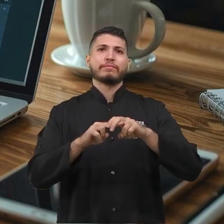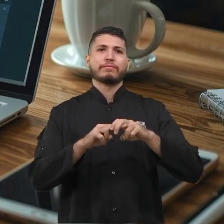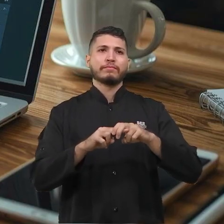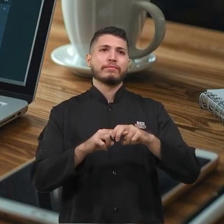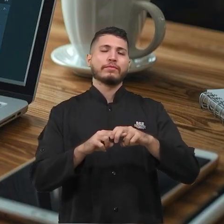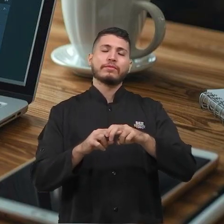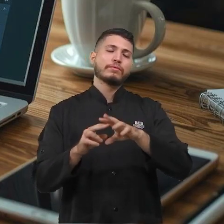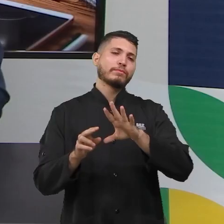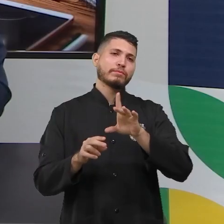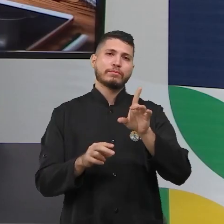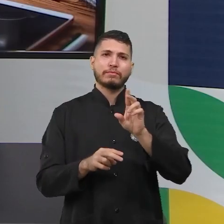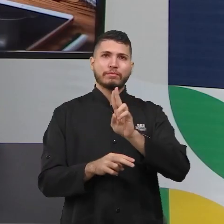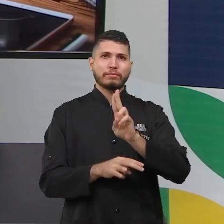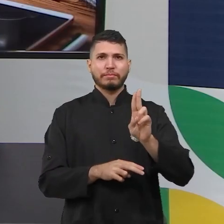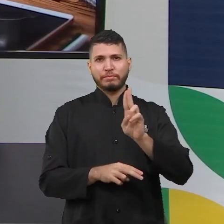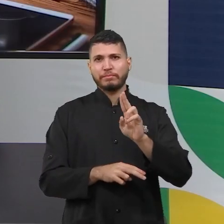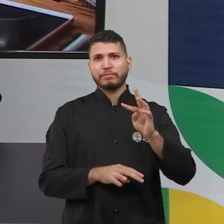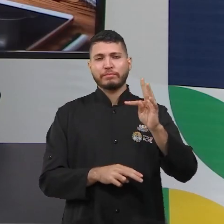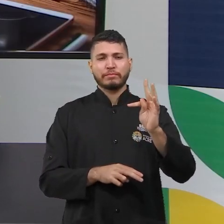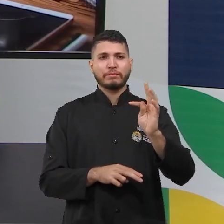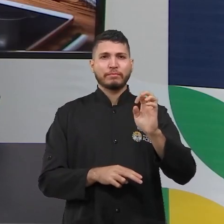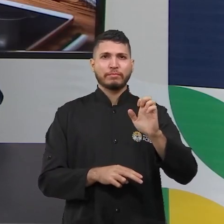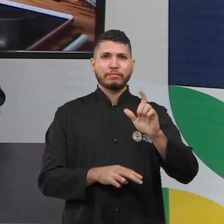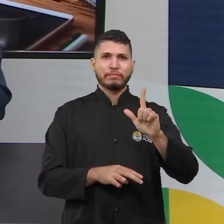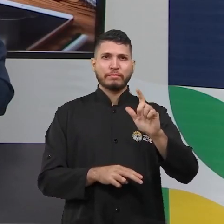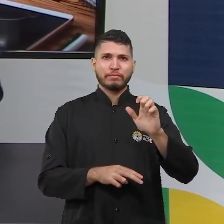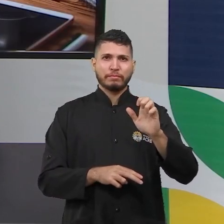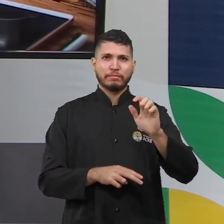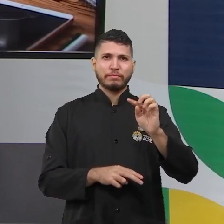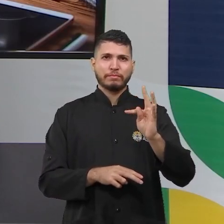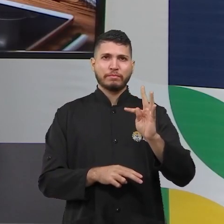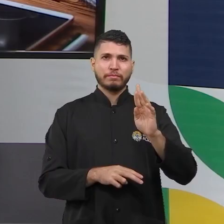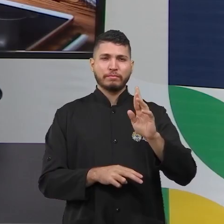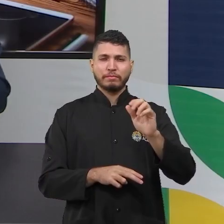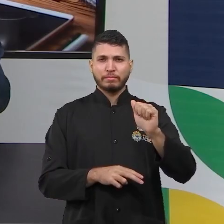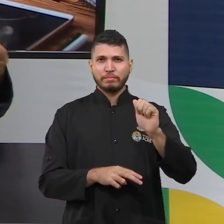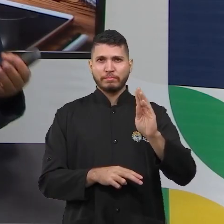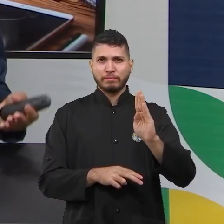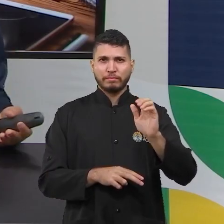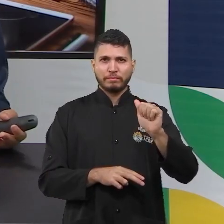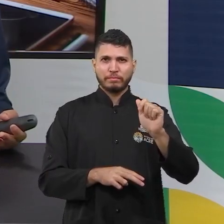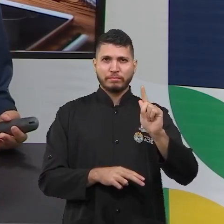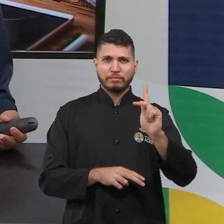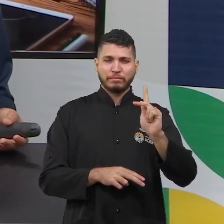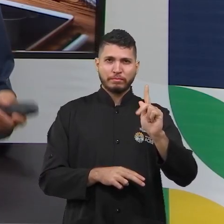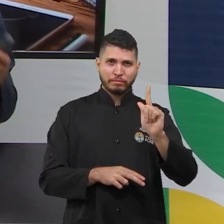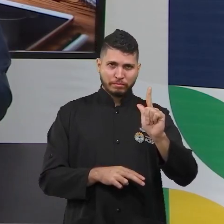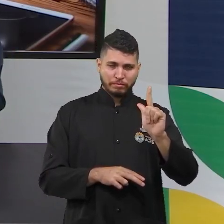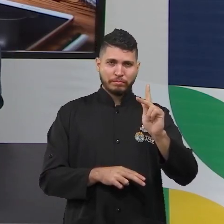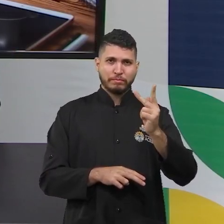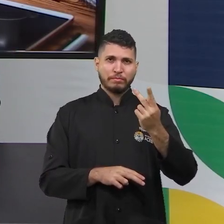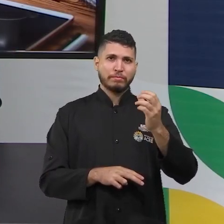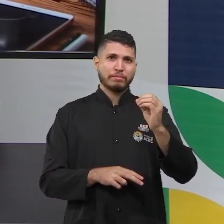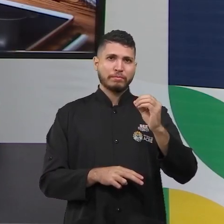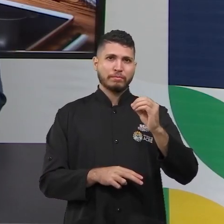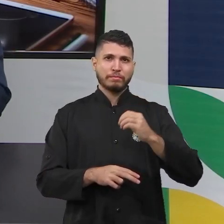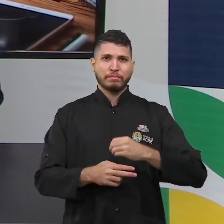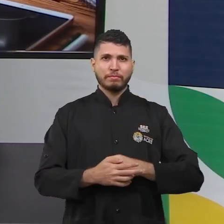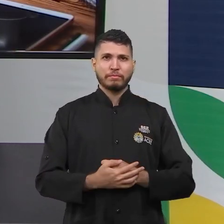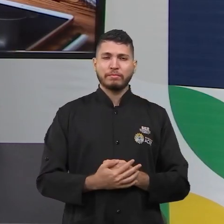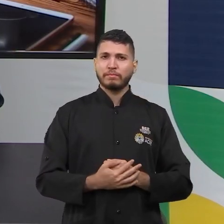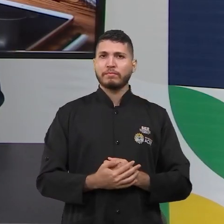aqui através dos equipamentos tecnológicos disponibilizados pela empresa. Então, percebam aí